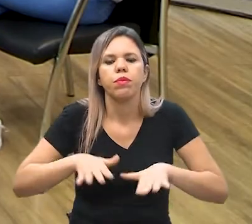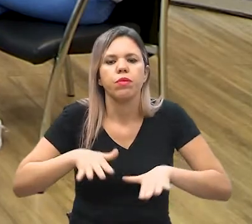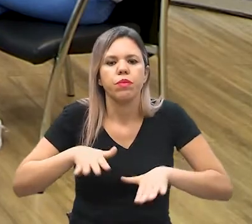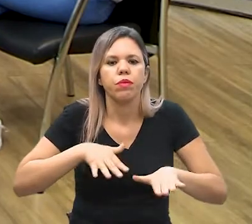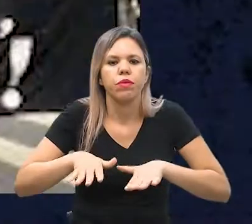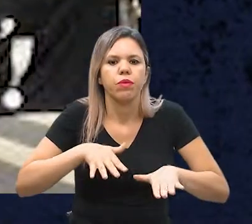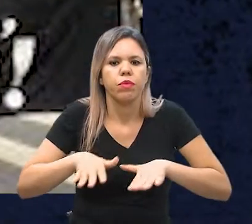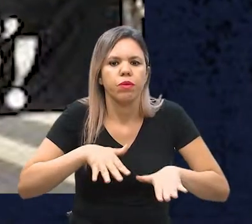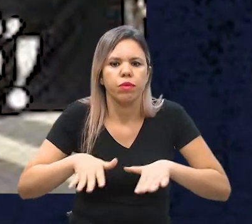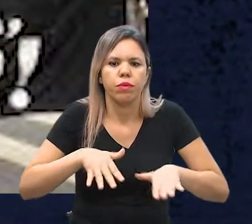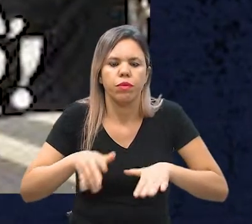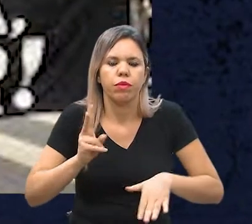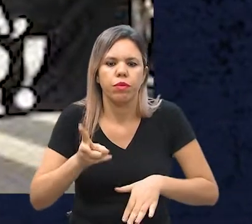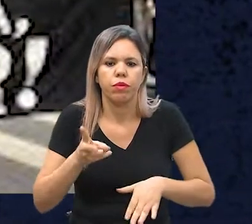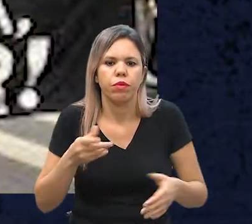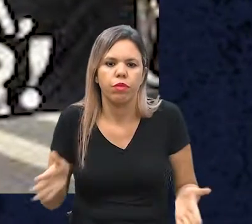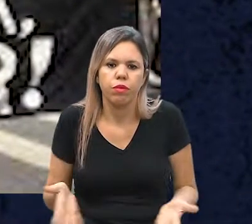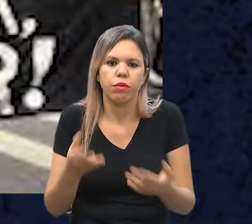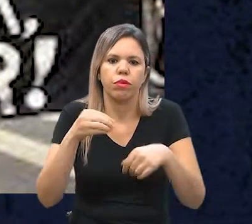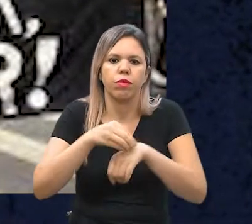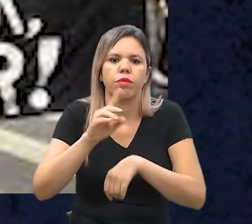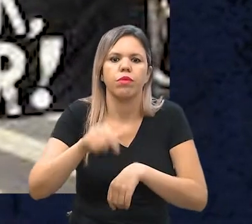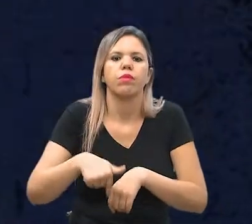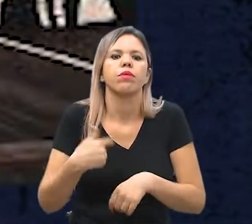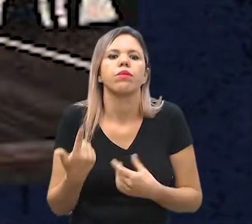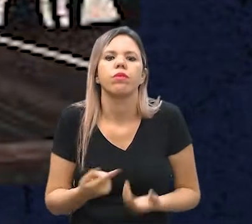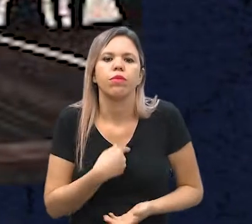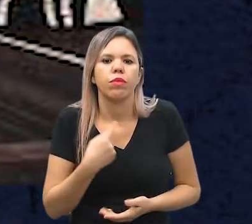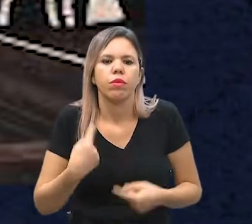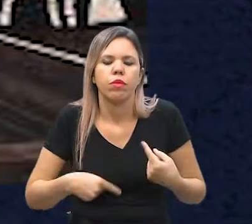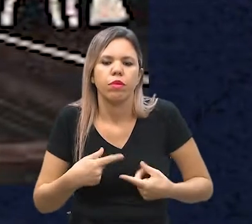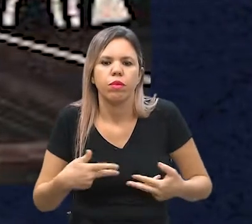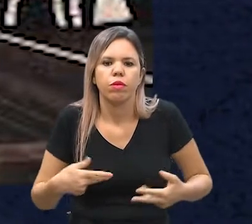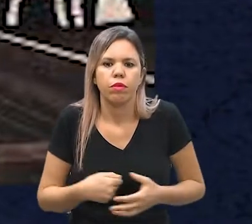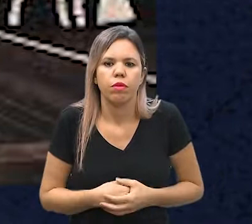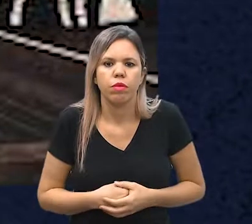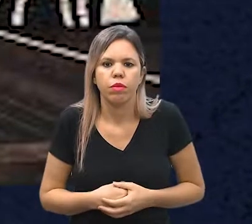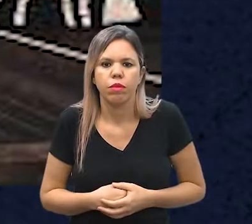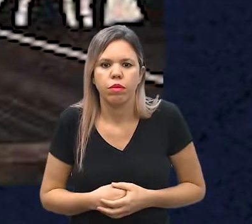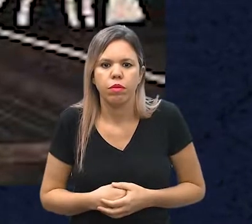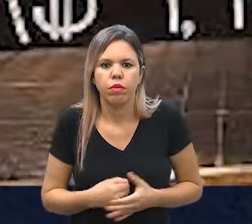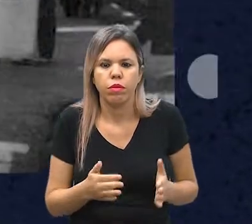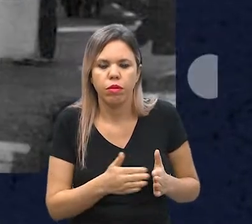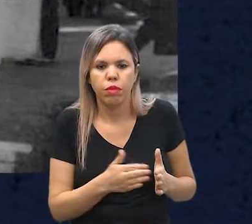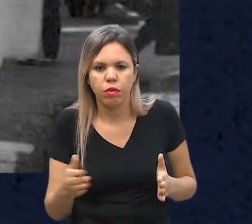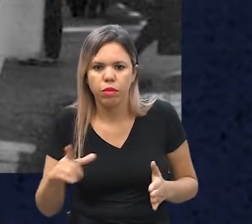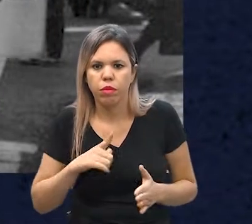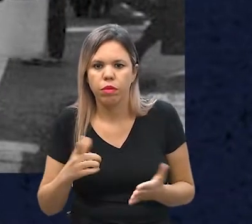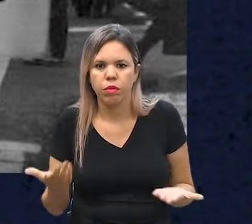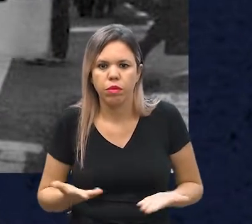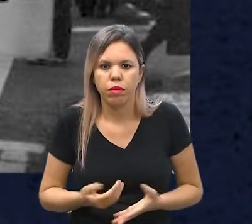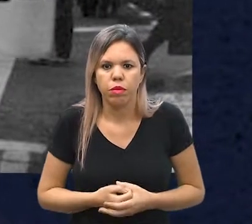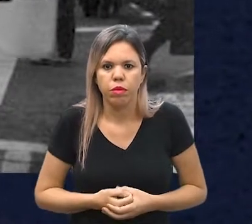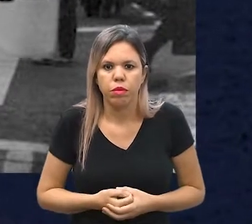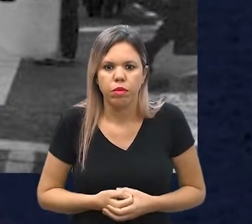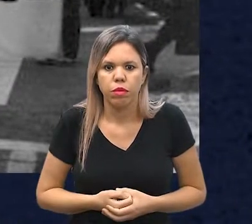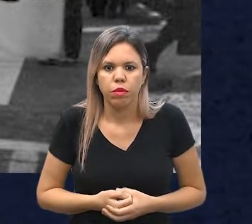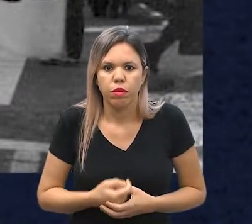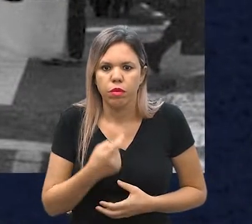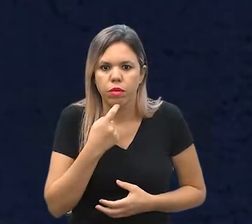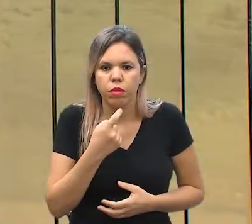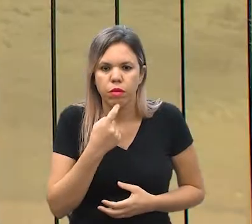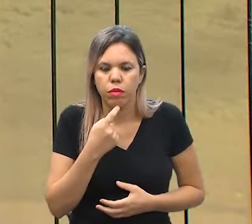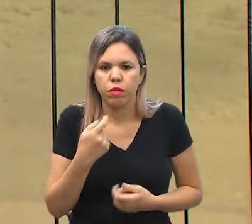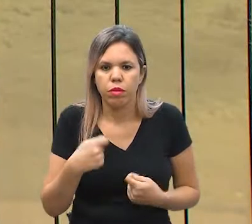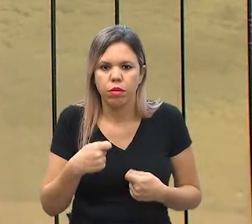Livre sempre trouxe muito isso, né, de discutir a passagem, que é o grande problema que a gente tem hoje, né. Campinas